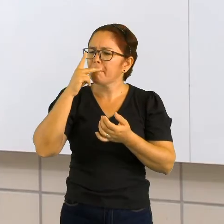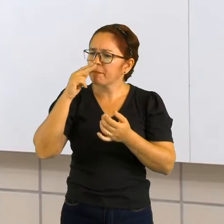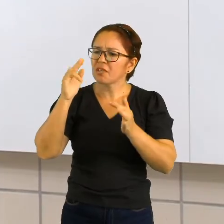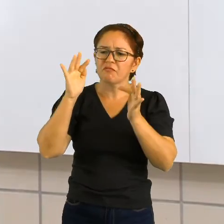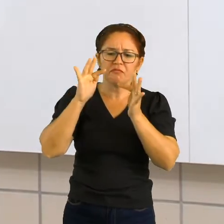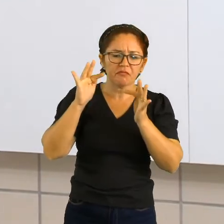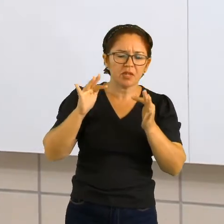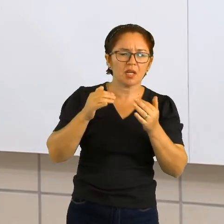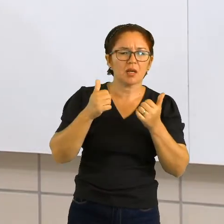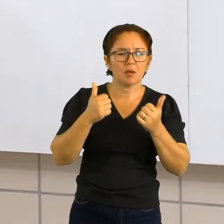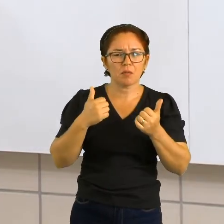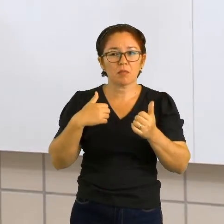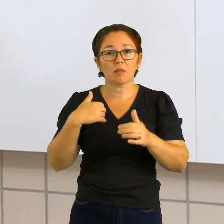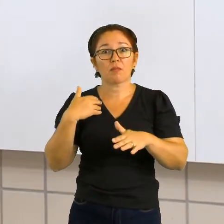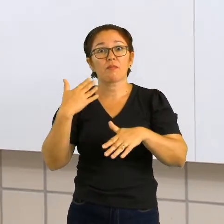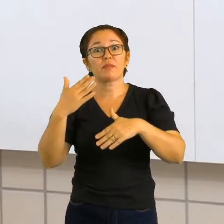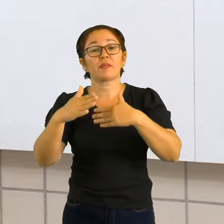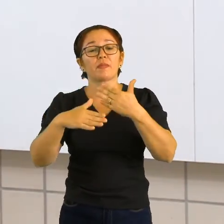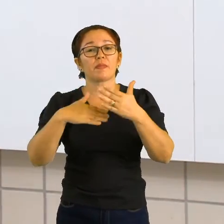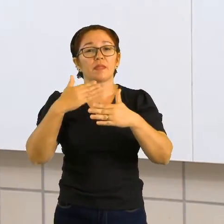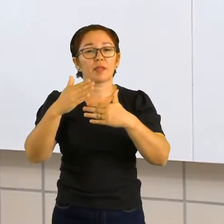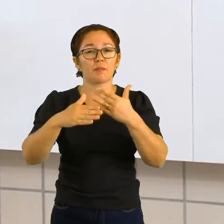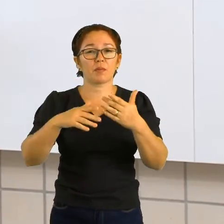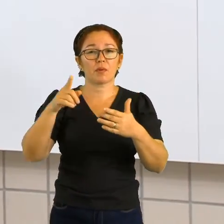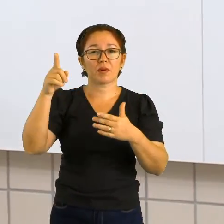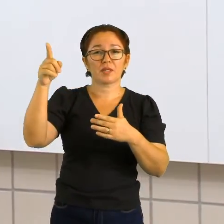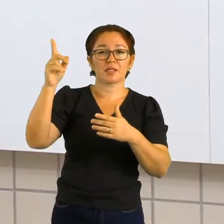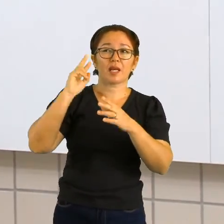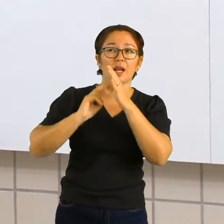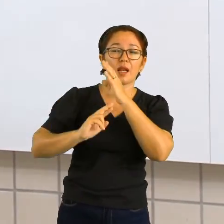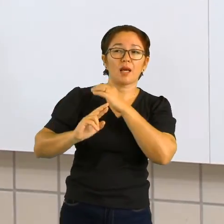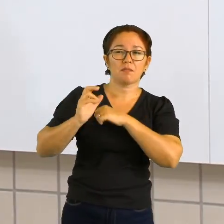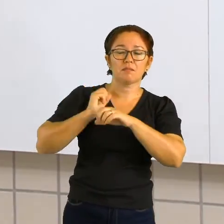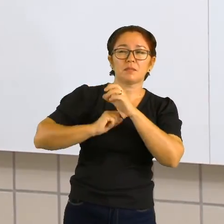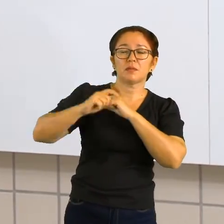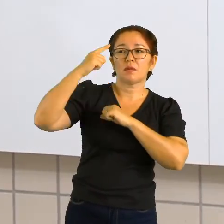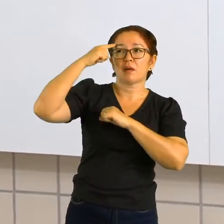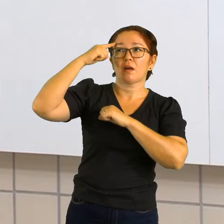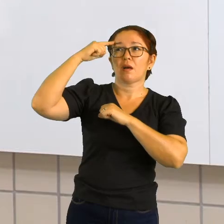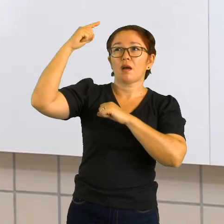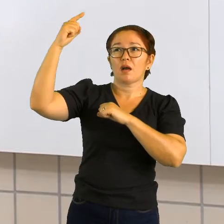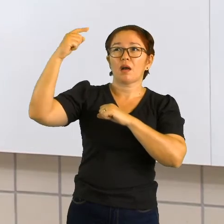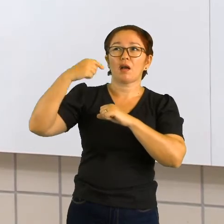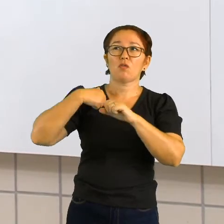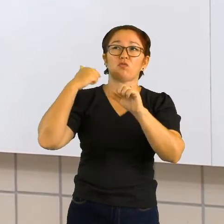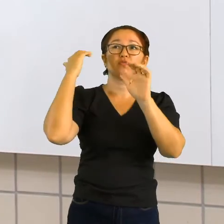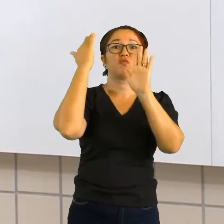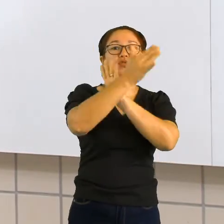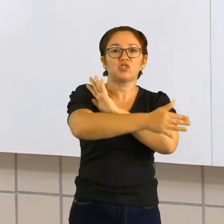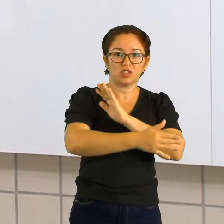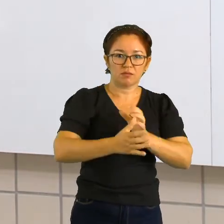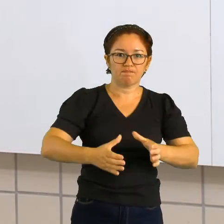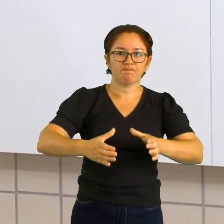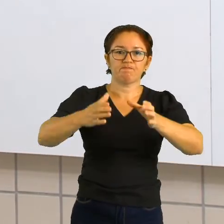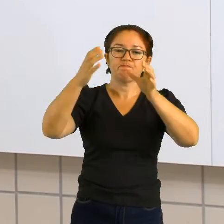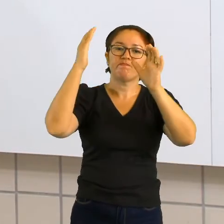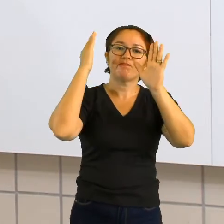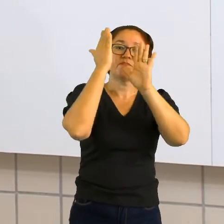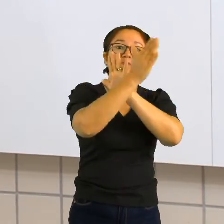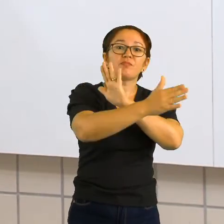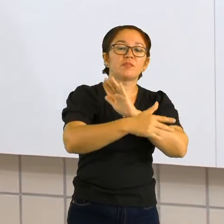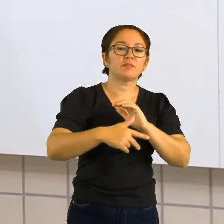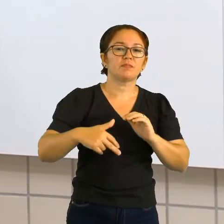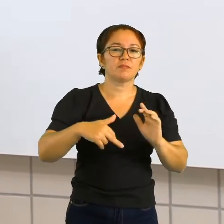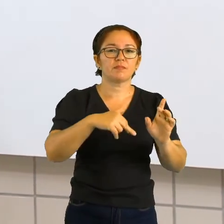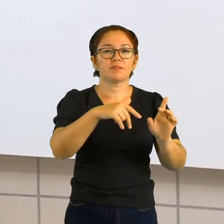né? Rapunzel resolve sair da torre, desobedece a mulher que criou ela como mãe e conhecer o mundo